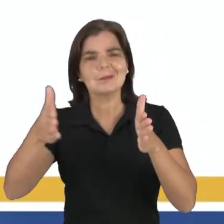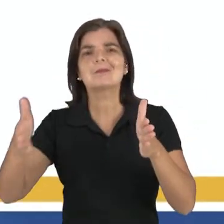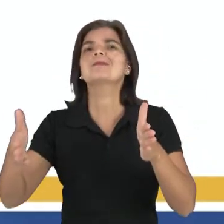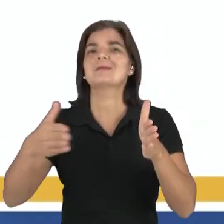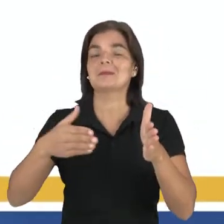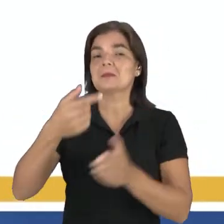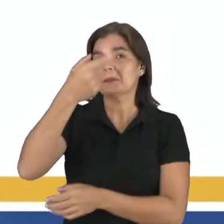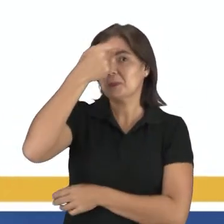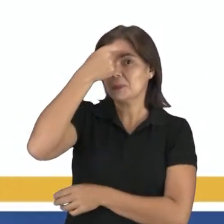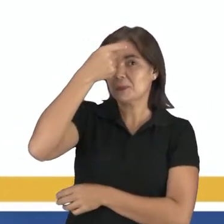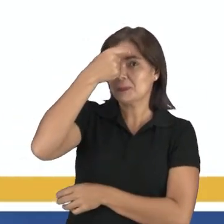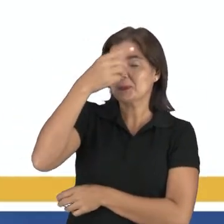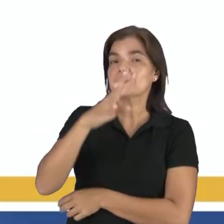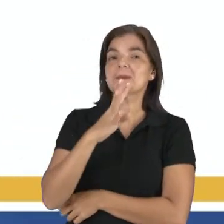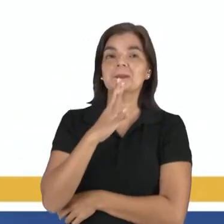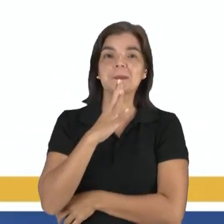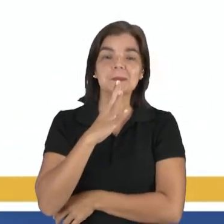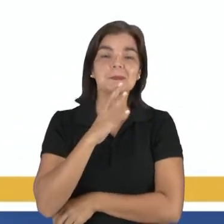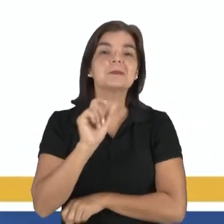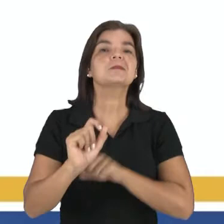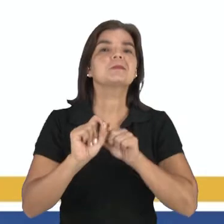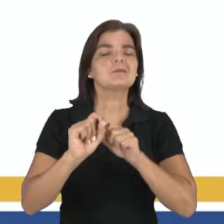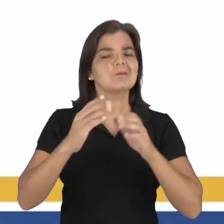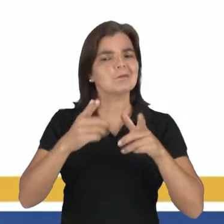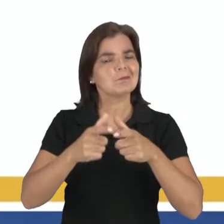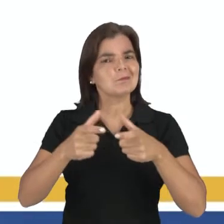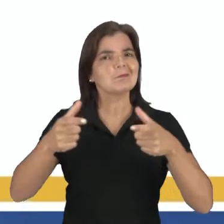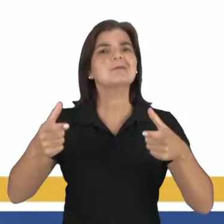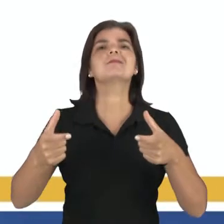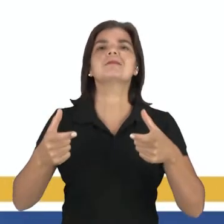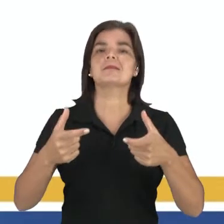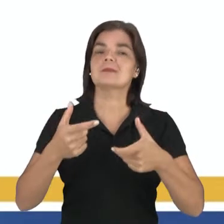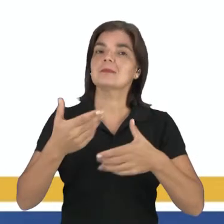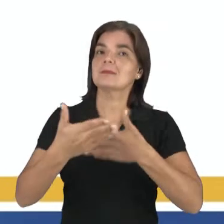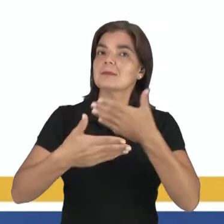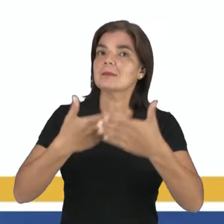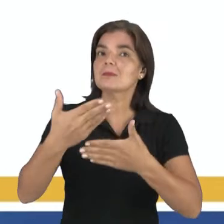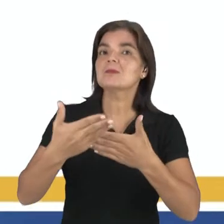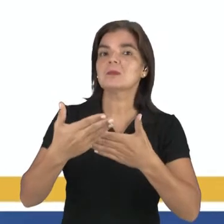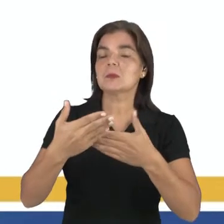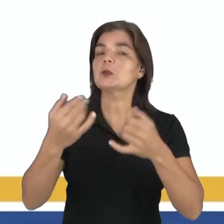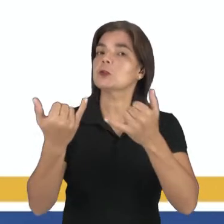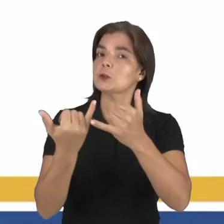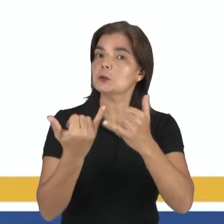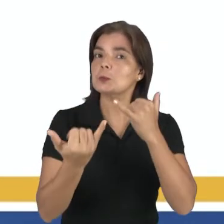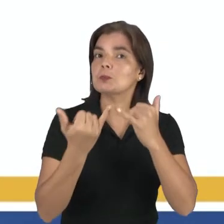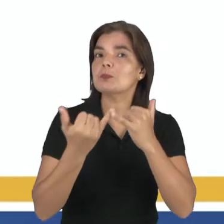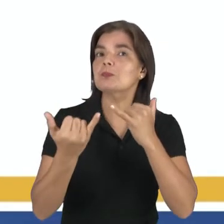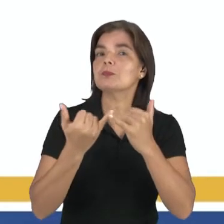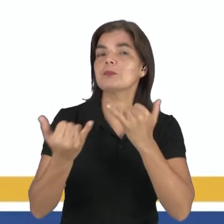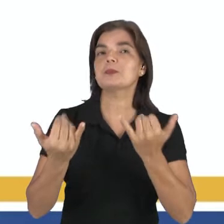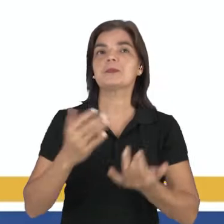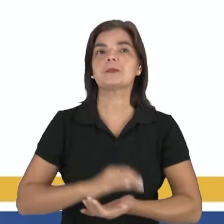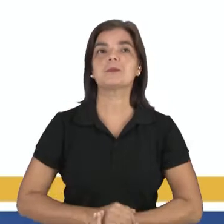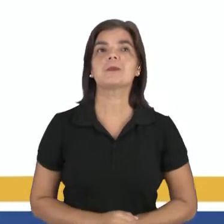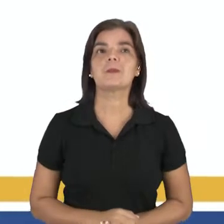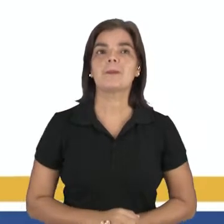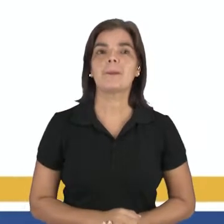qual os organismos, que hoje nós conhecemos, se desenvolveram a partir de ancestrais em comum.